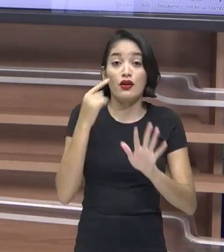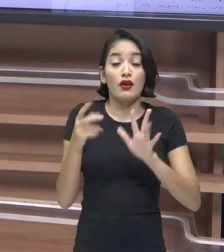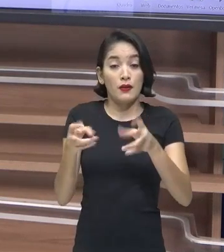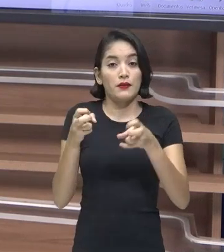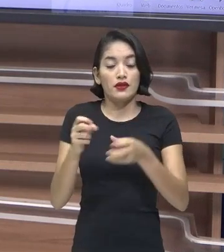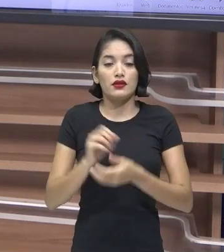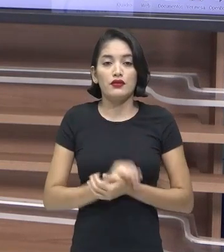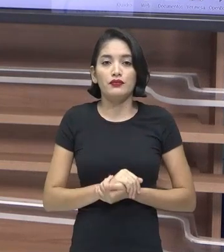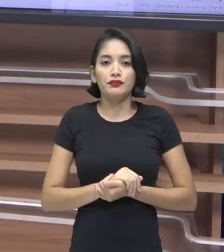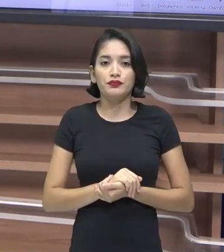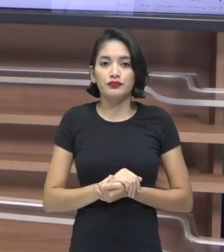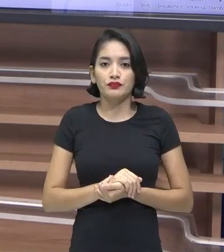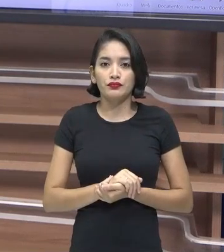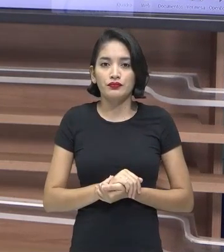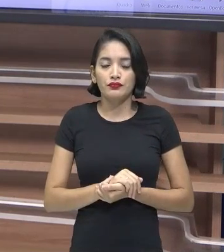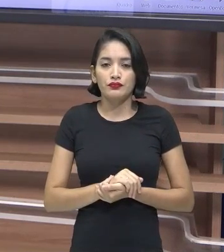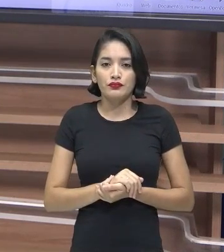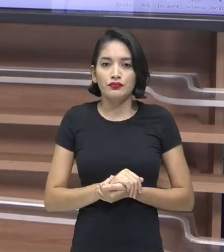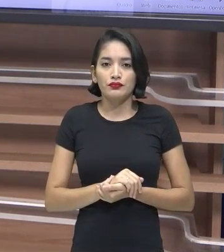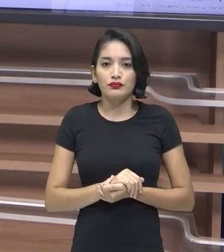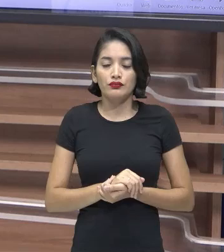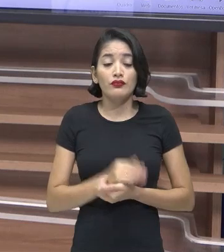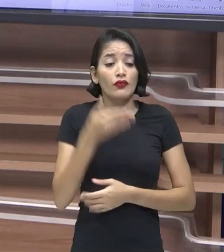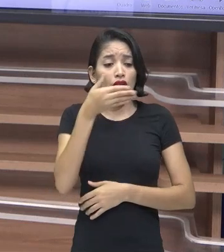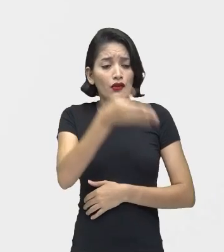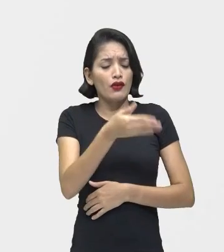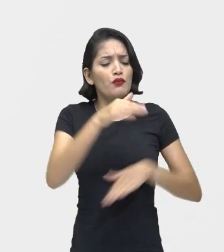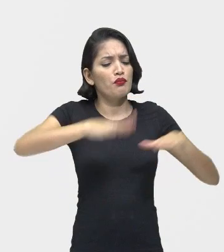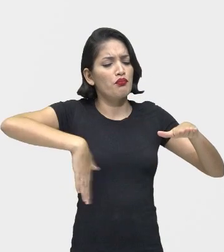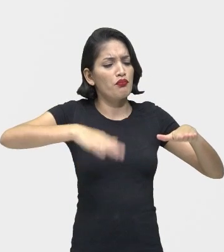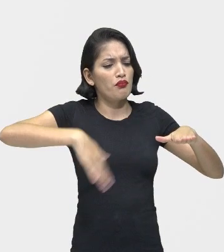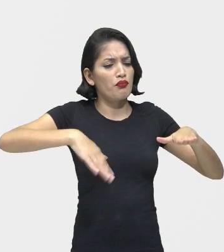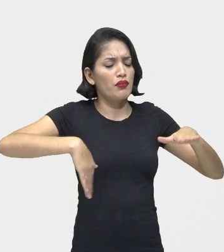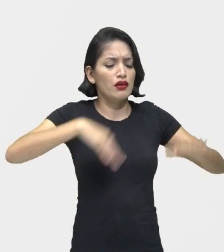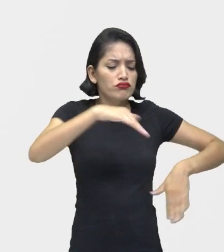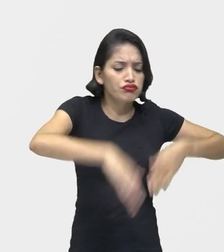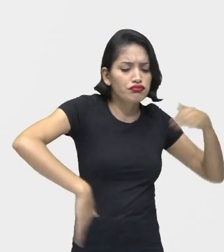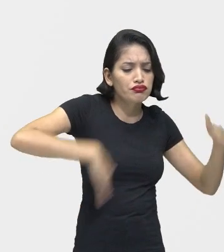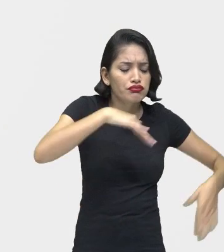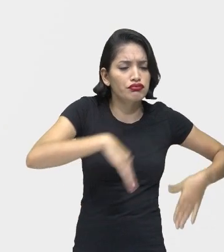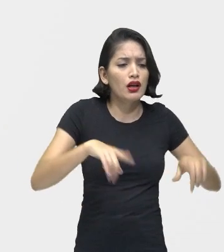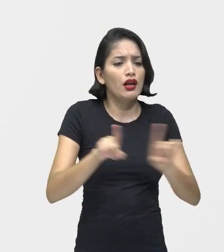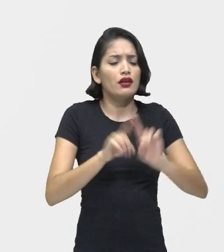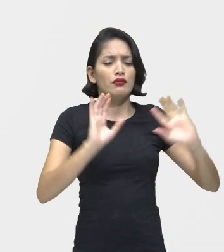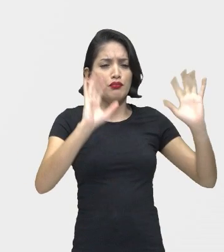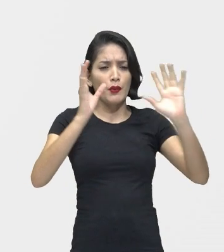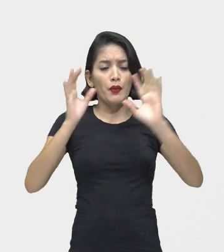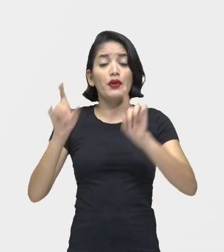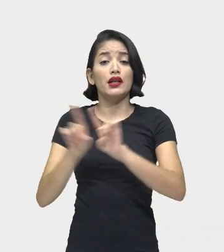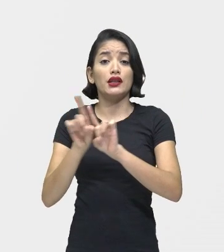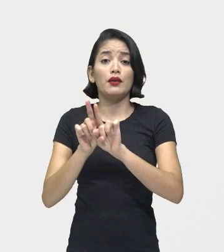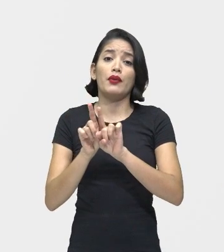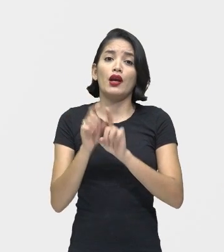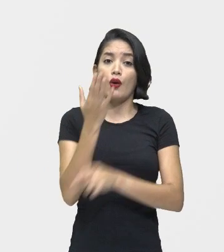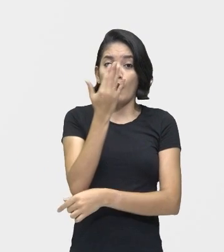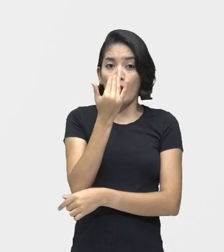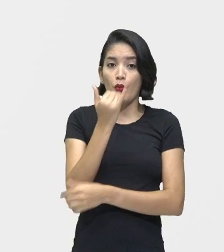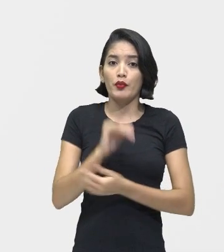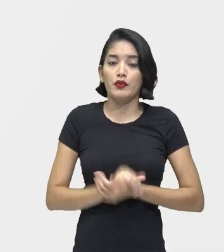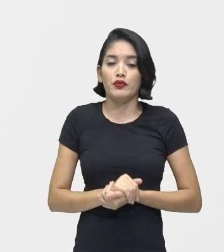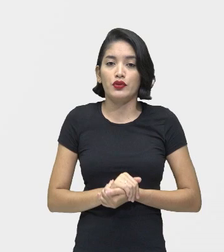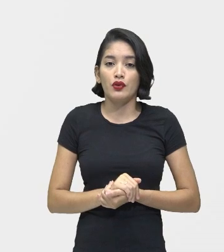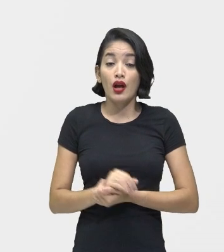ó. Chegamos na praia, nadamos, jogamos e comemos. No caso aí, o i não